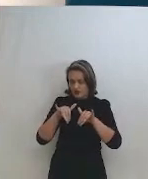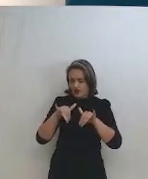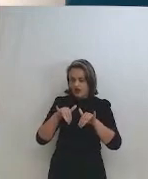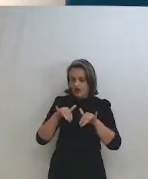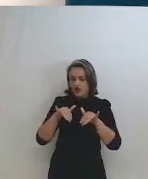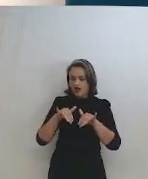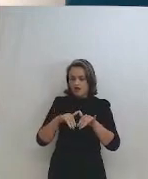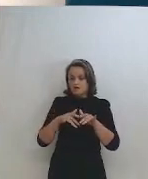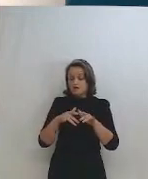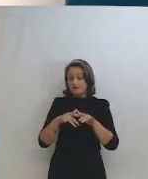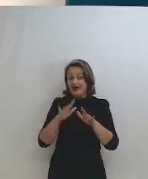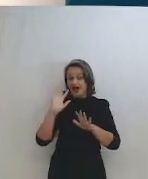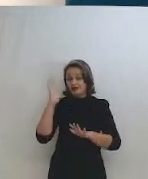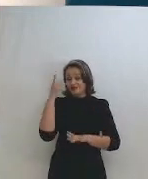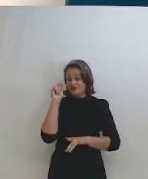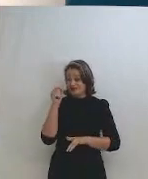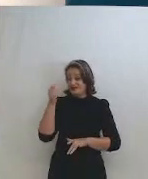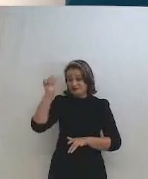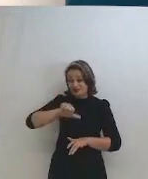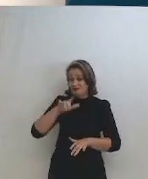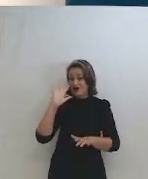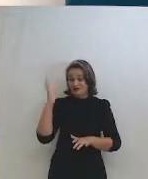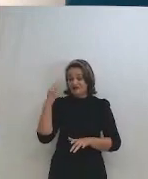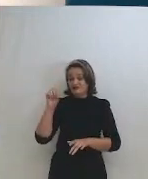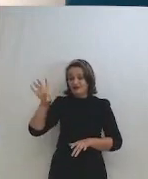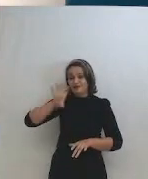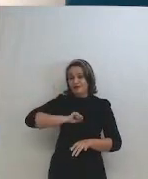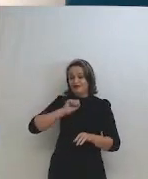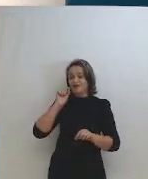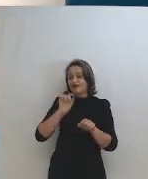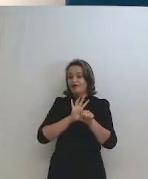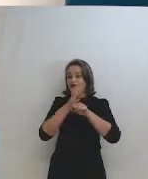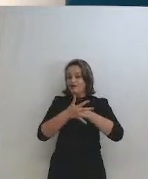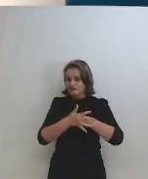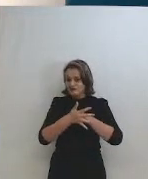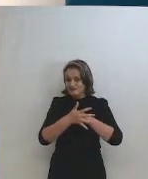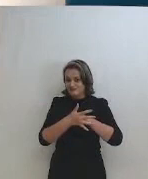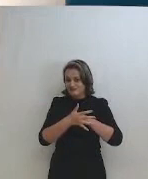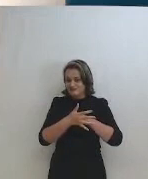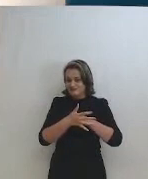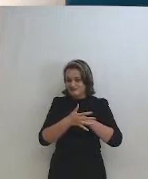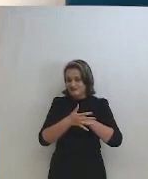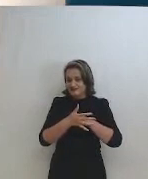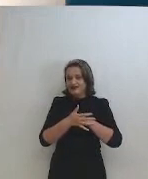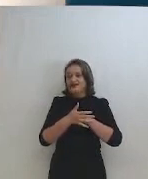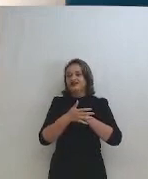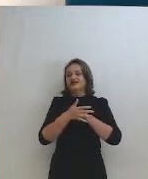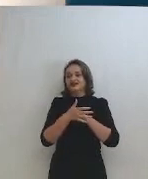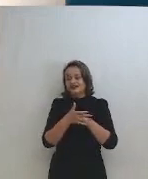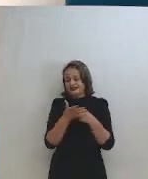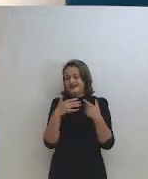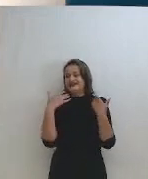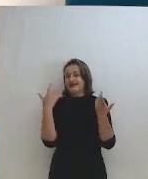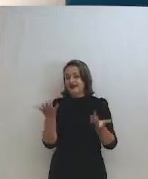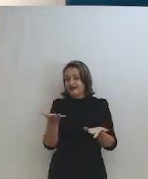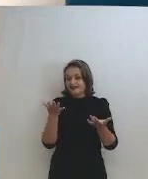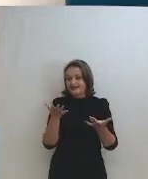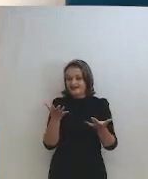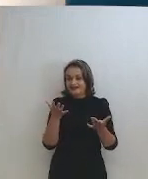situação, foi infectado com a Covid-19 dentro da unidade prisional, sendo que a própria unidade prisional